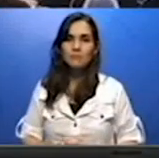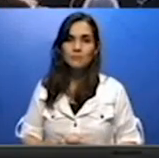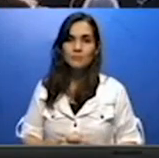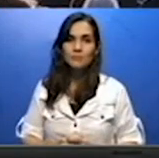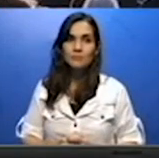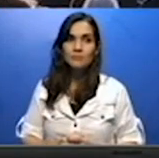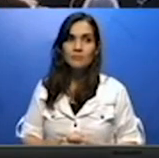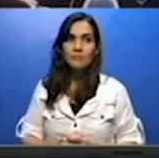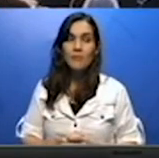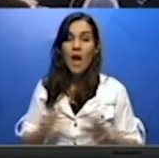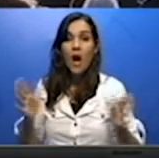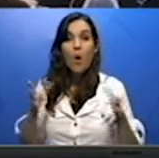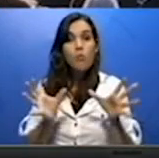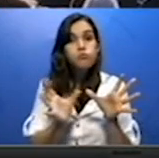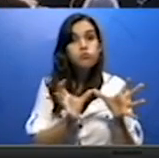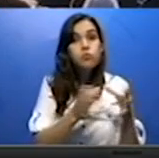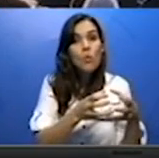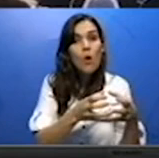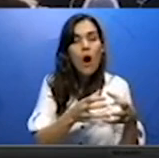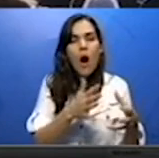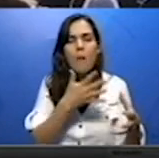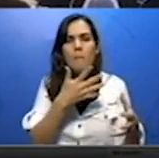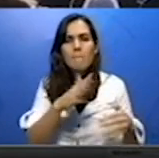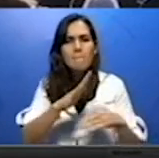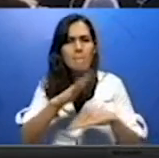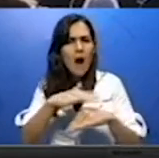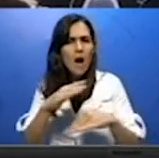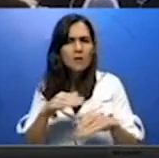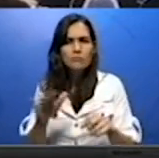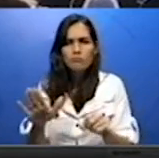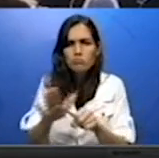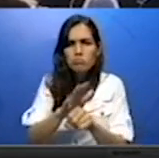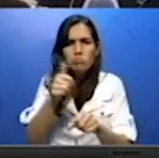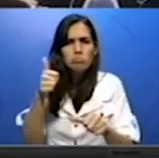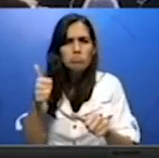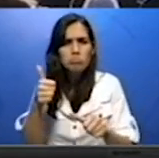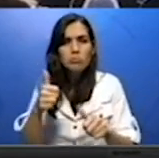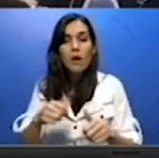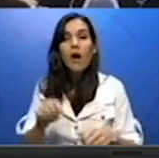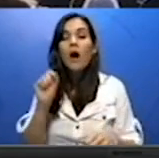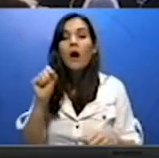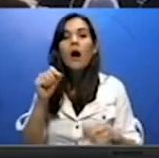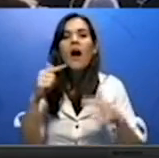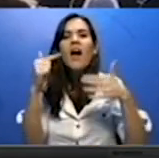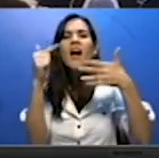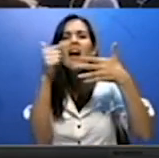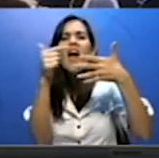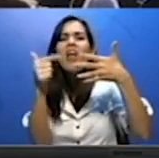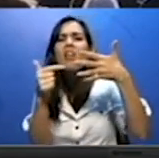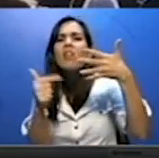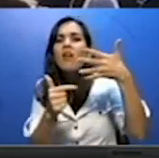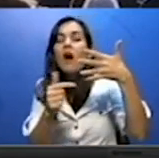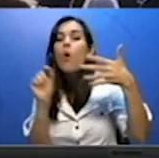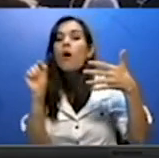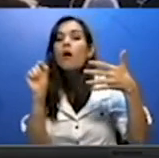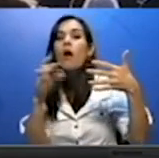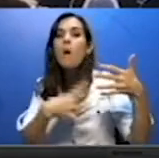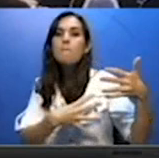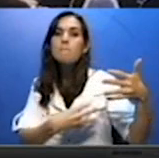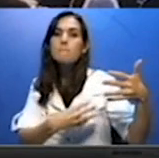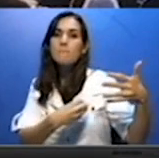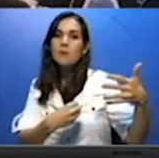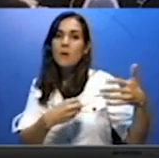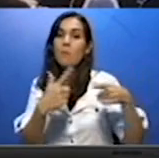agora o grupo mais complexo de animais os mamíferos que a principal característica é a presença de glândula mamária